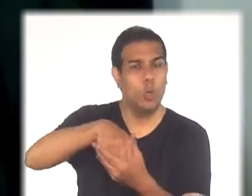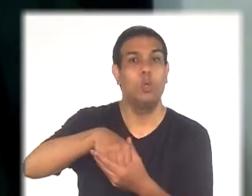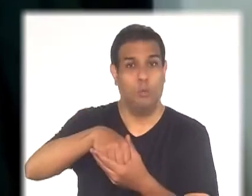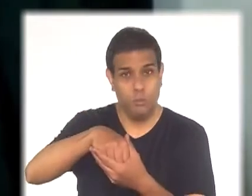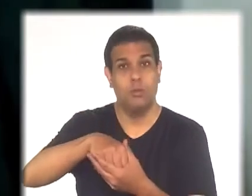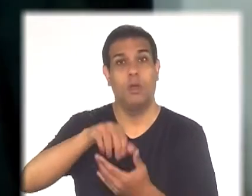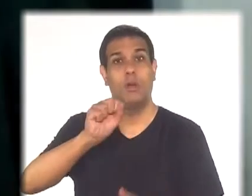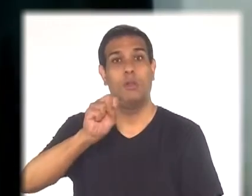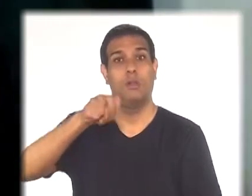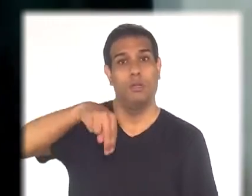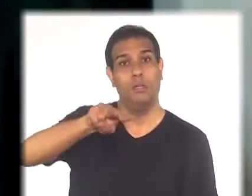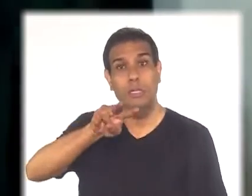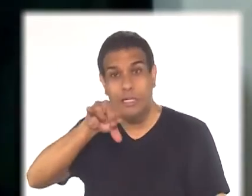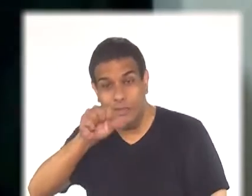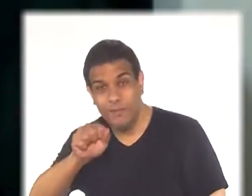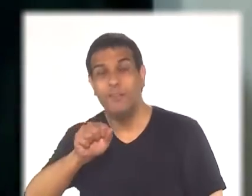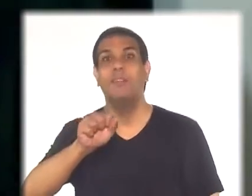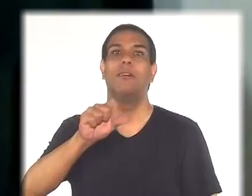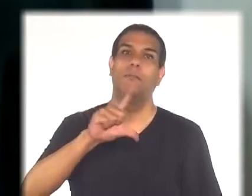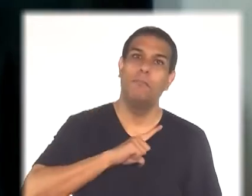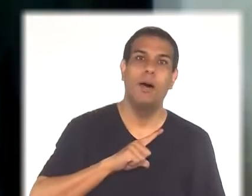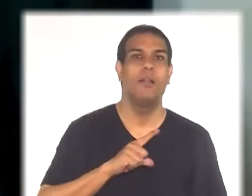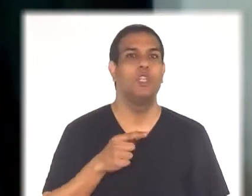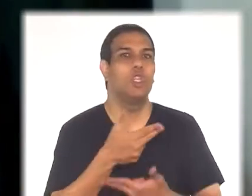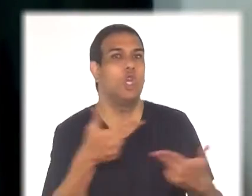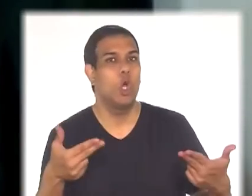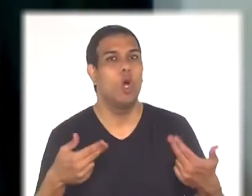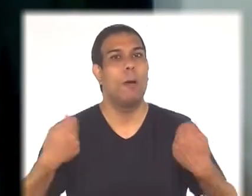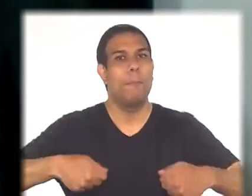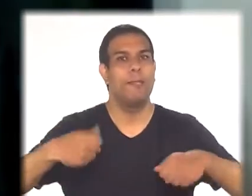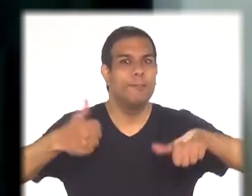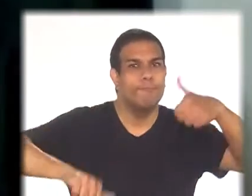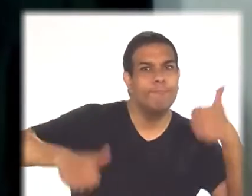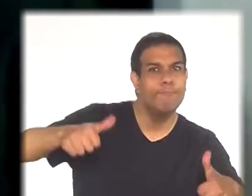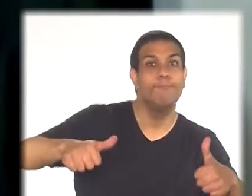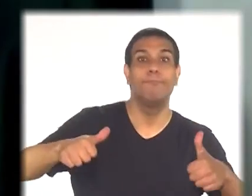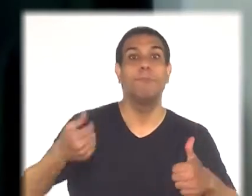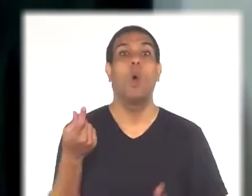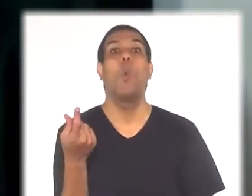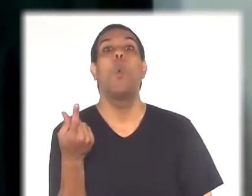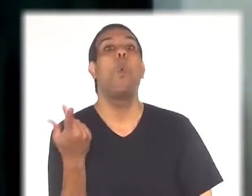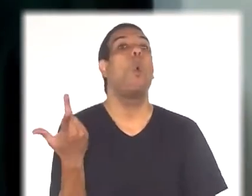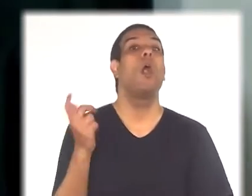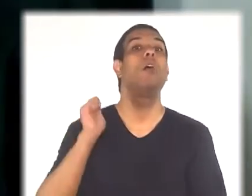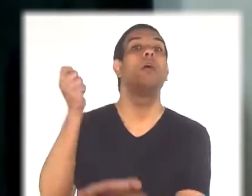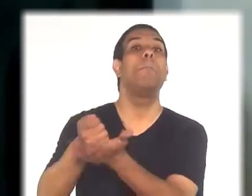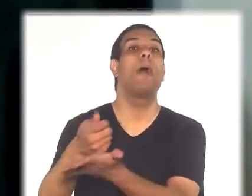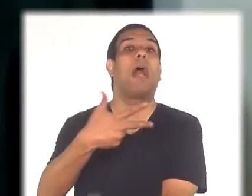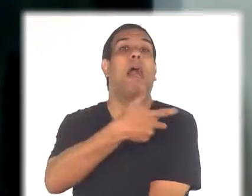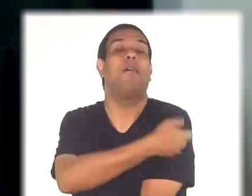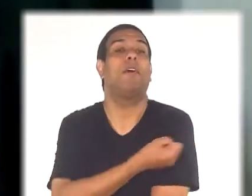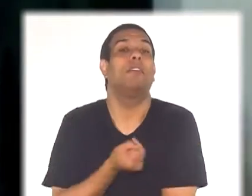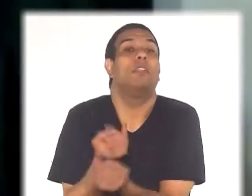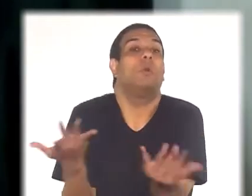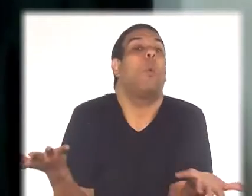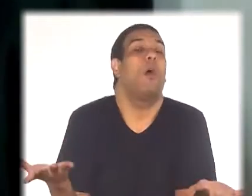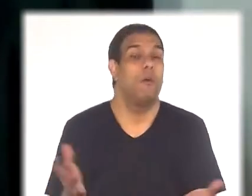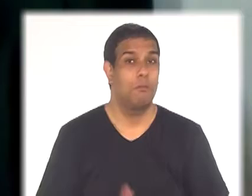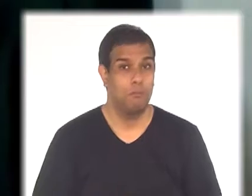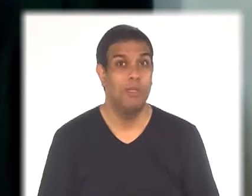uma delas. Mas nós vamos chegar numa situação que outras questões vão ser avaliadas, como o preço, por exemplo,